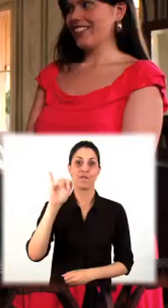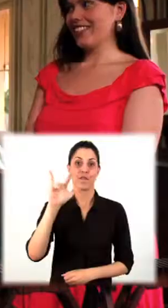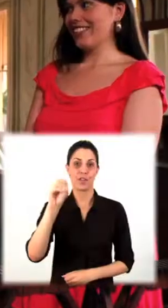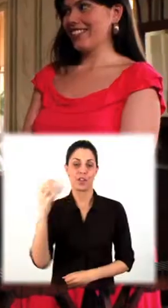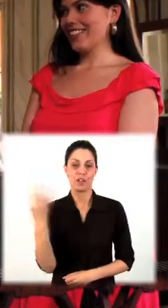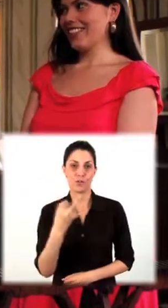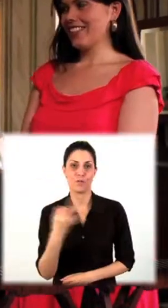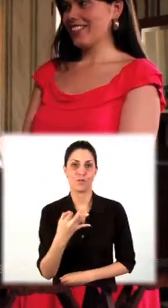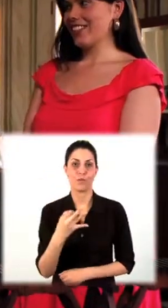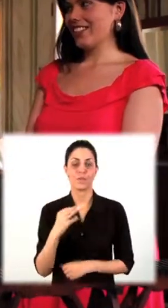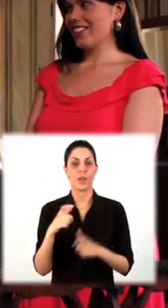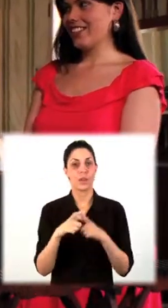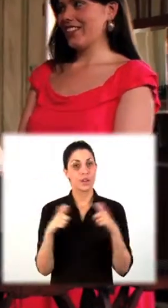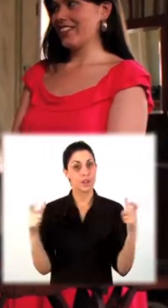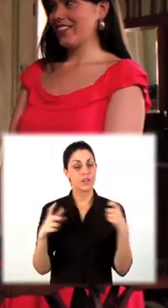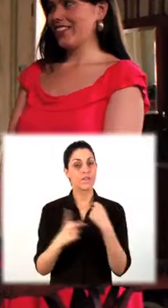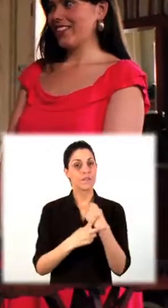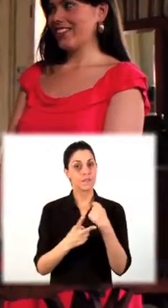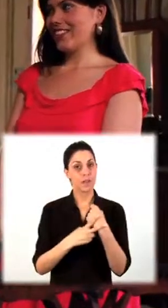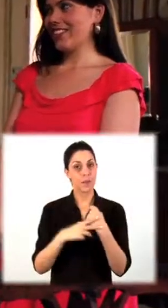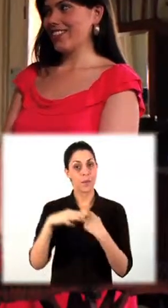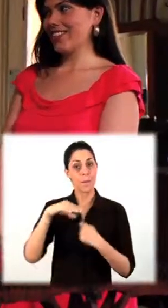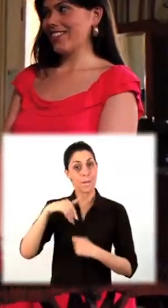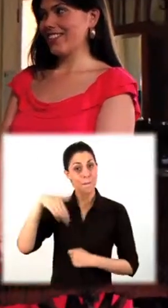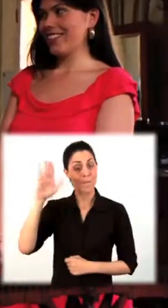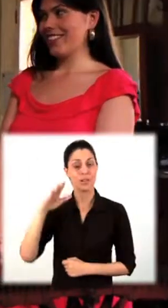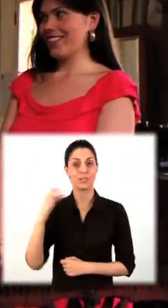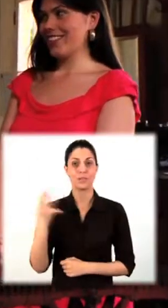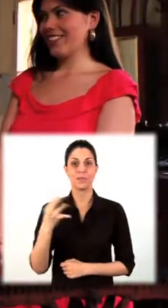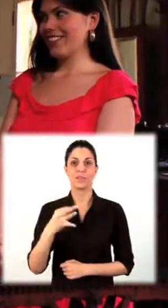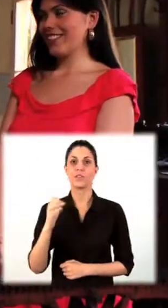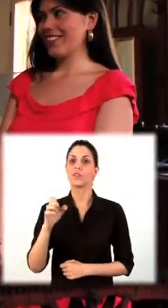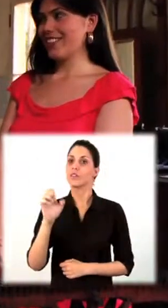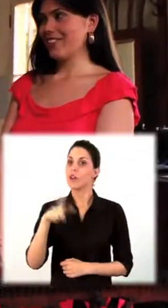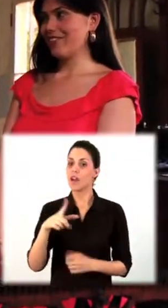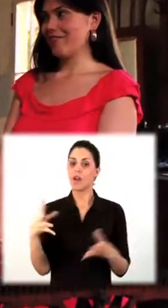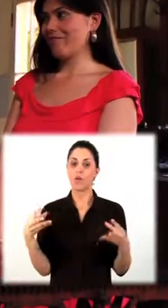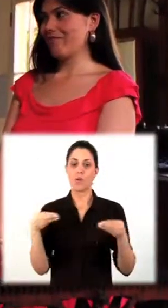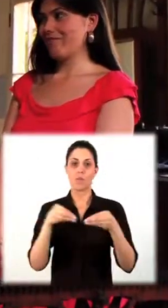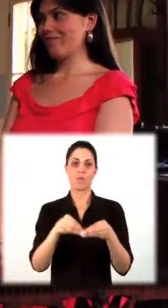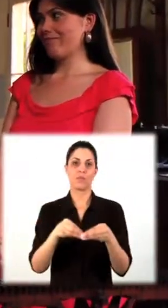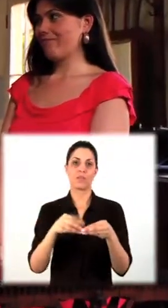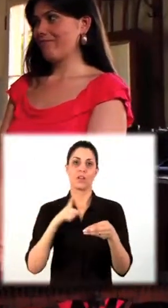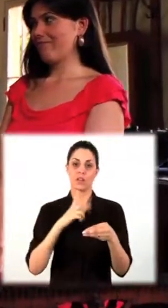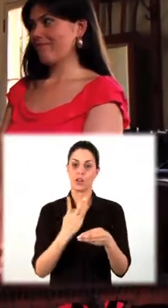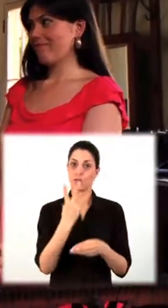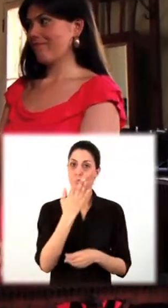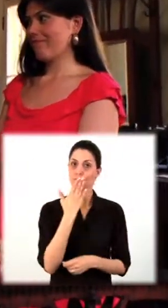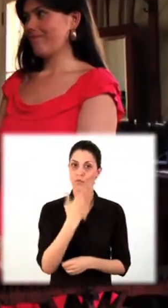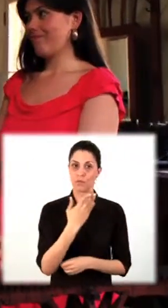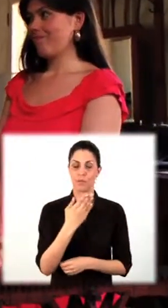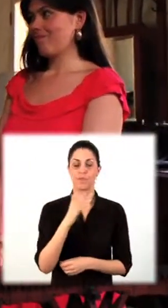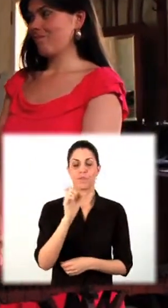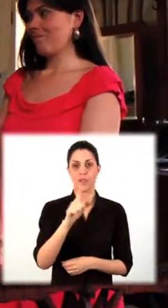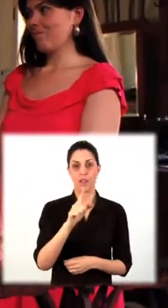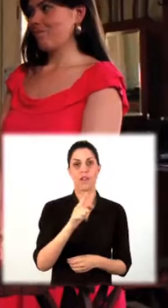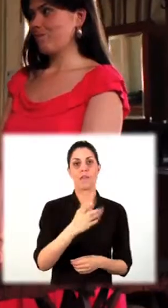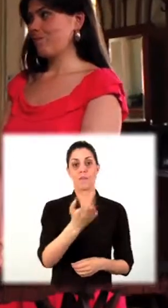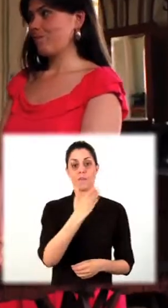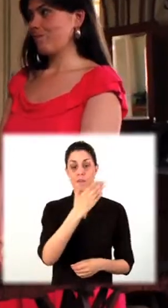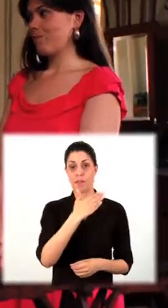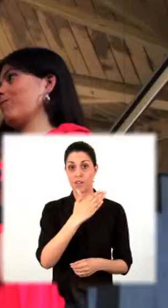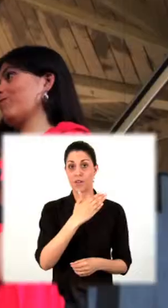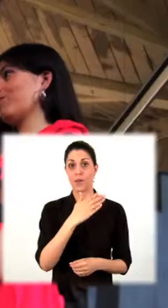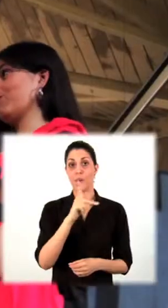E o pretérito mais que perfeito, em geral, na oralidade, a gente constrói usando a forma composta, porque ele tem duas formas, que é